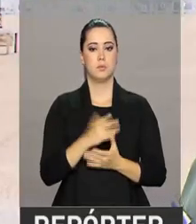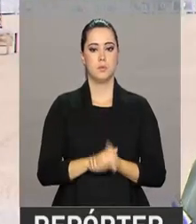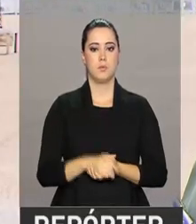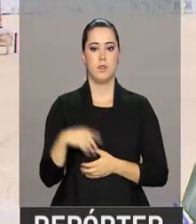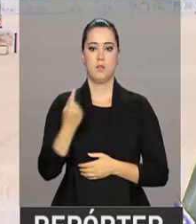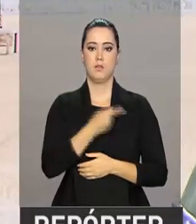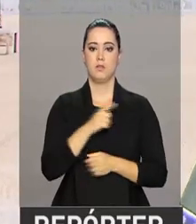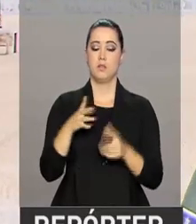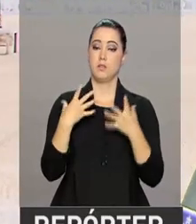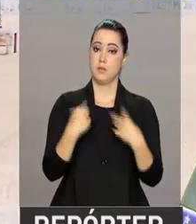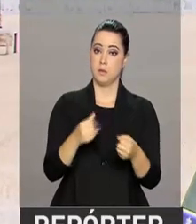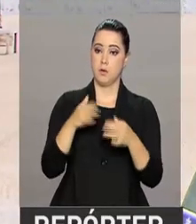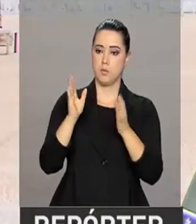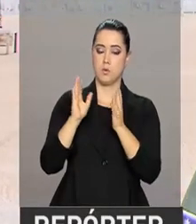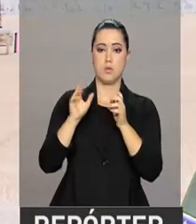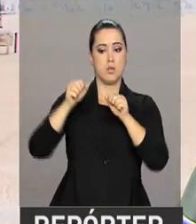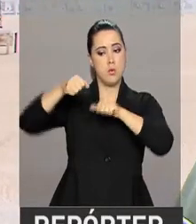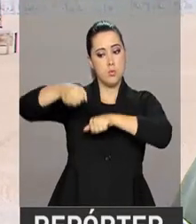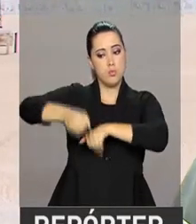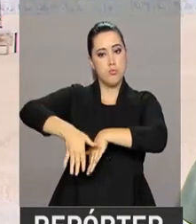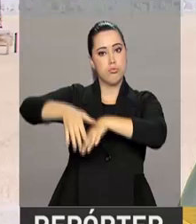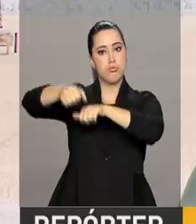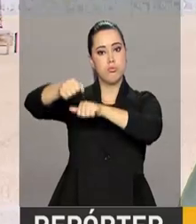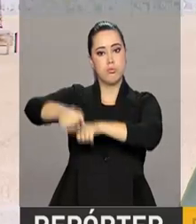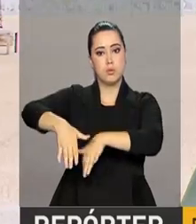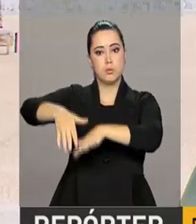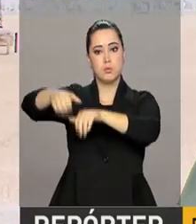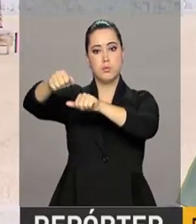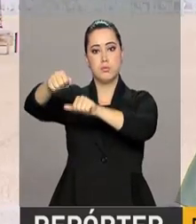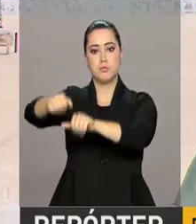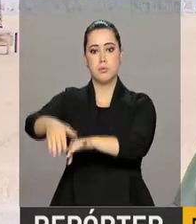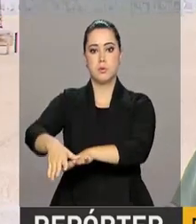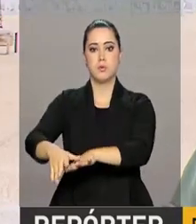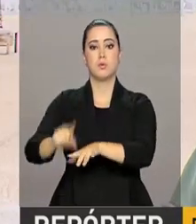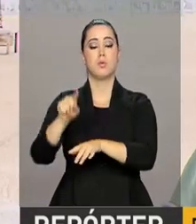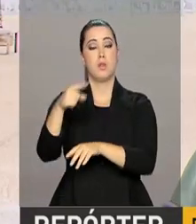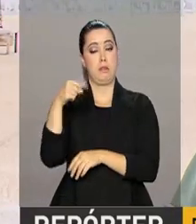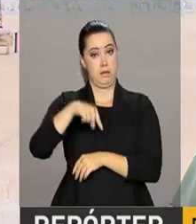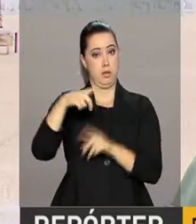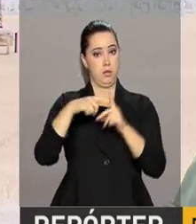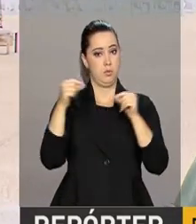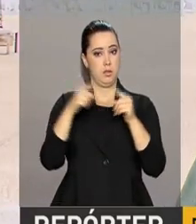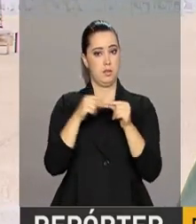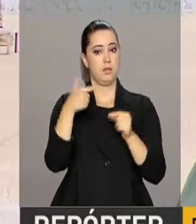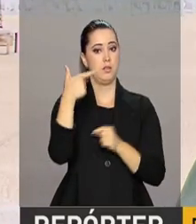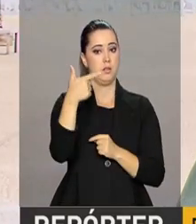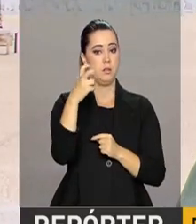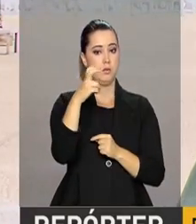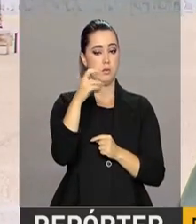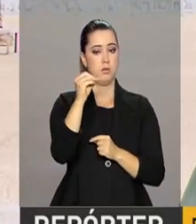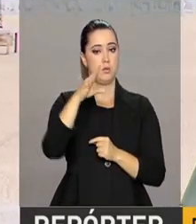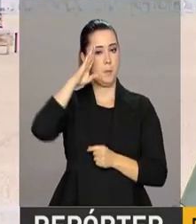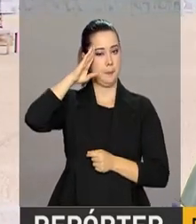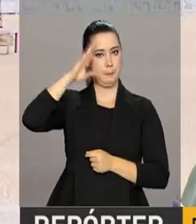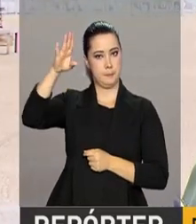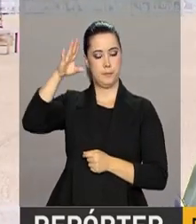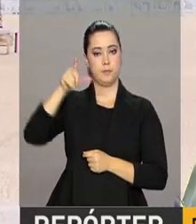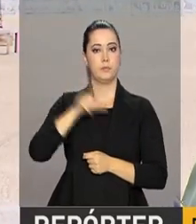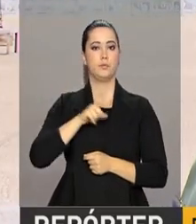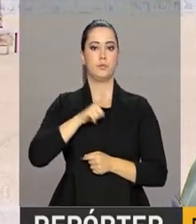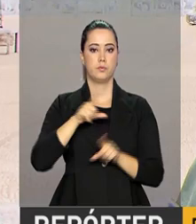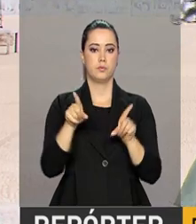vamos fazer um desfile com a nossa tropa, a tropa da Ala 1, sediada aqui em Brasília, que é composta de 250 militares aproximadamente. Nós